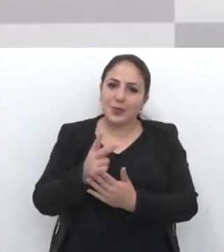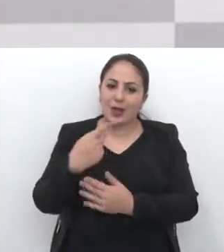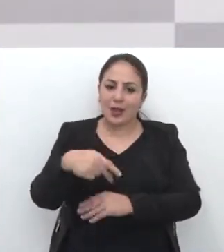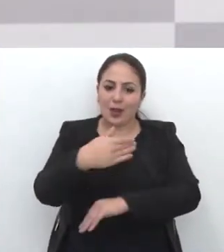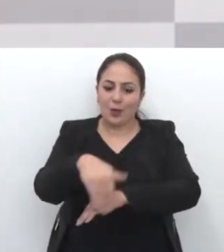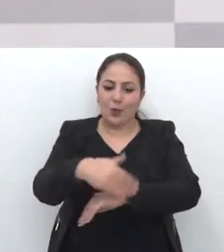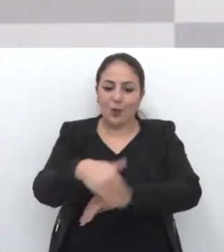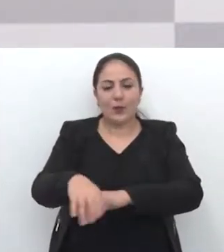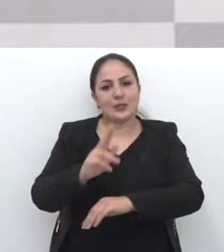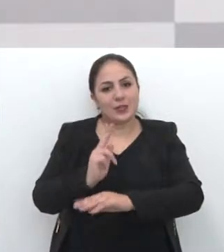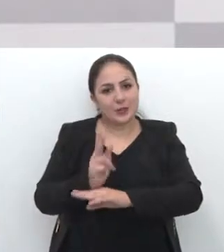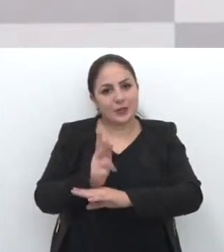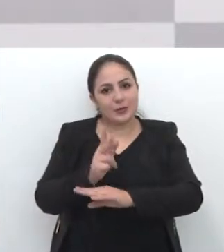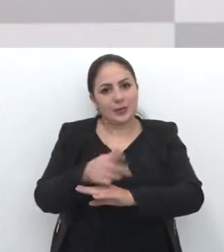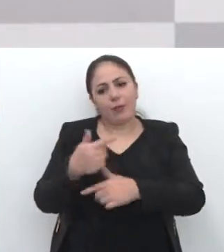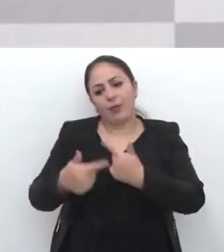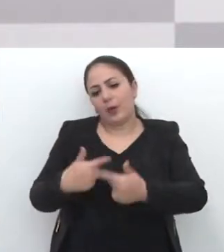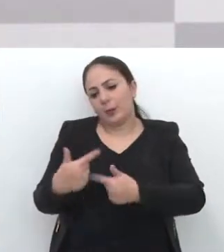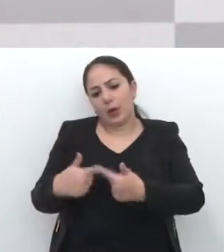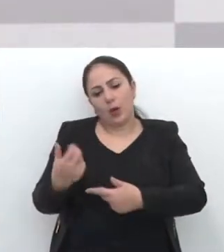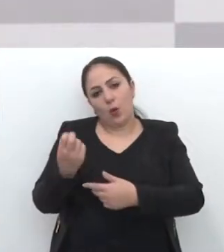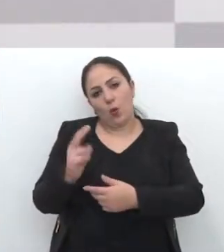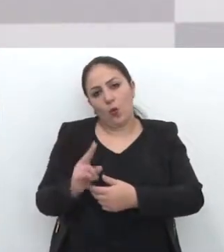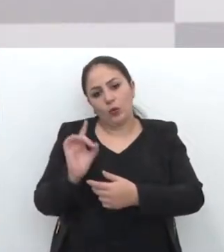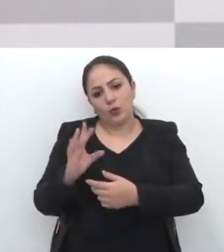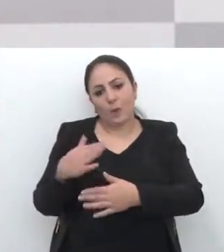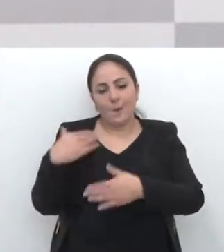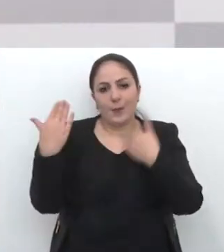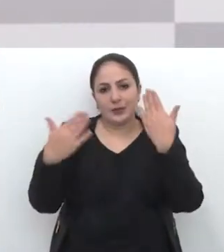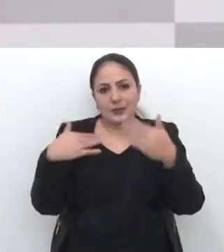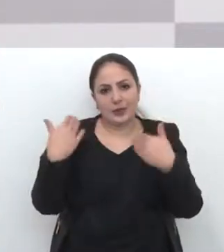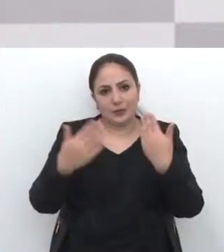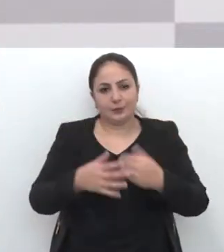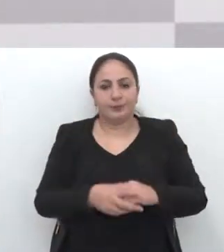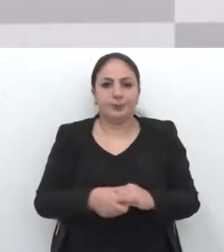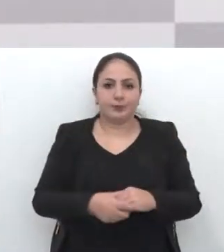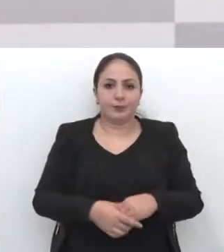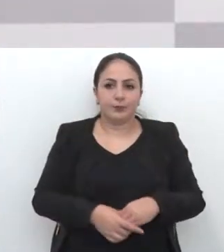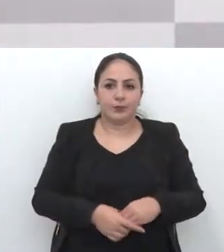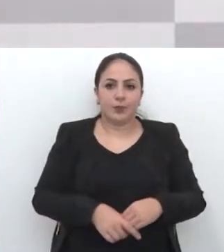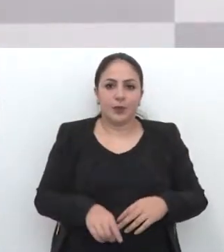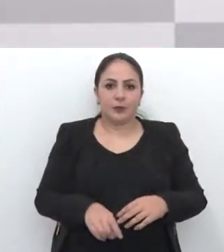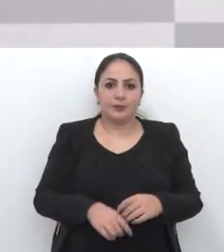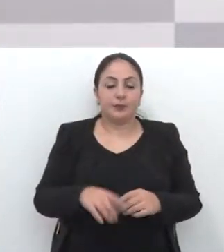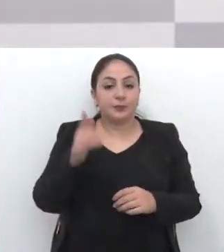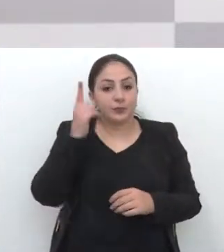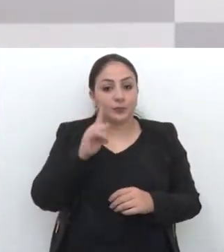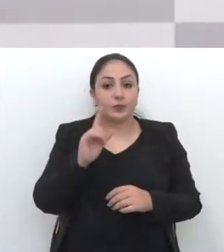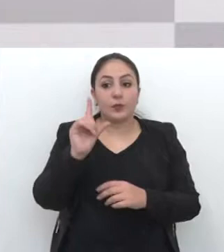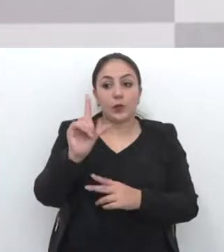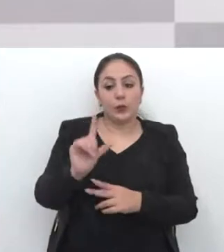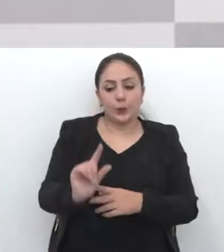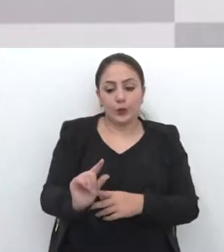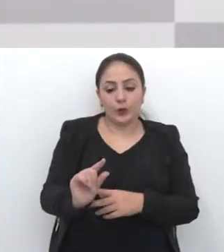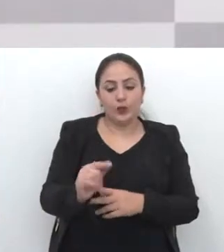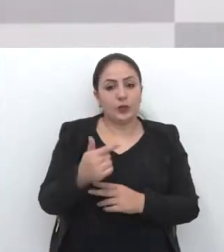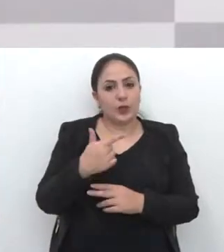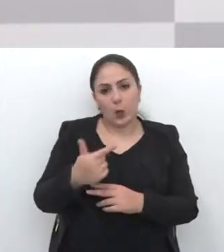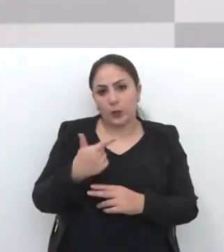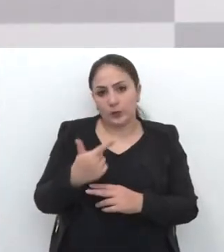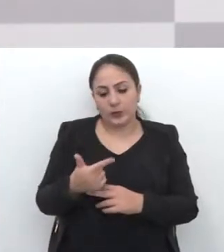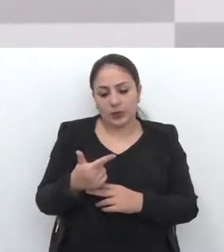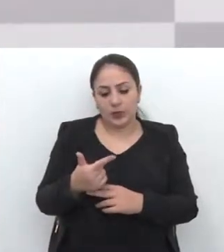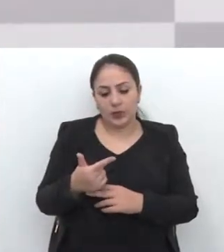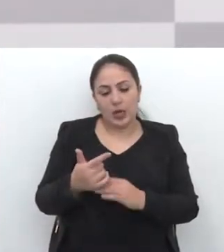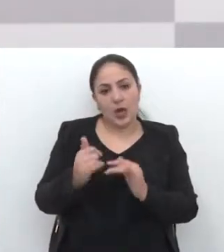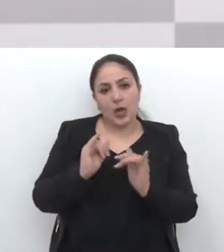usufruem daquela rua seguidamente, ou a trabalho, ou simplesmente a passeio, então acabaria diminuindo até então. Não